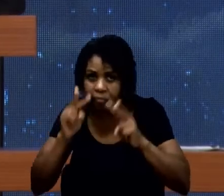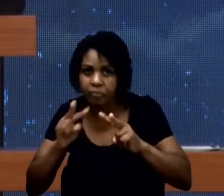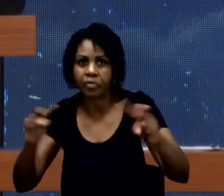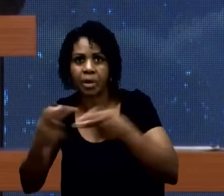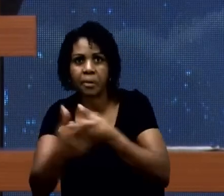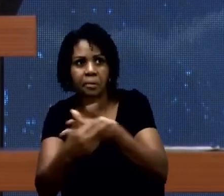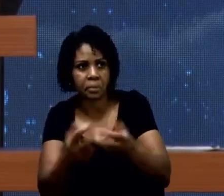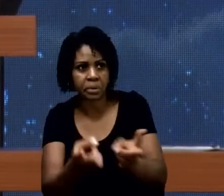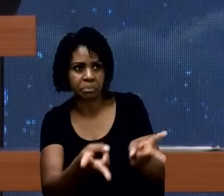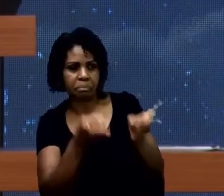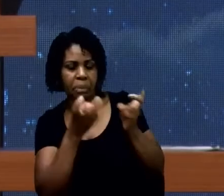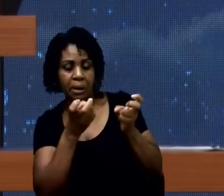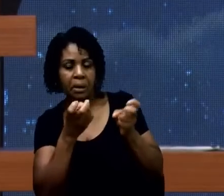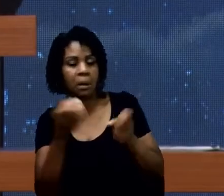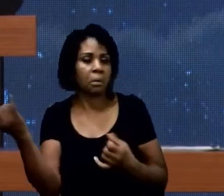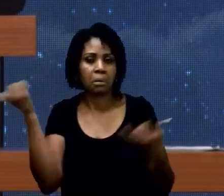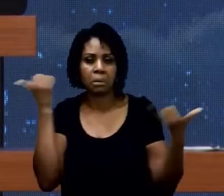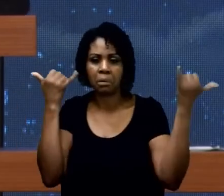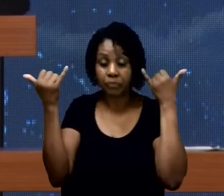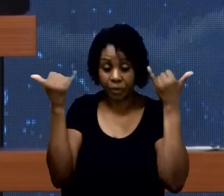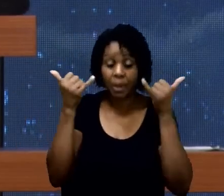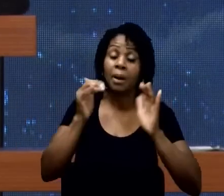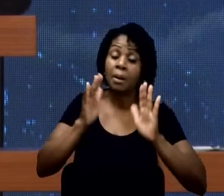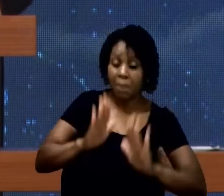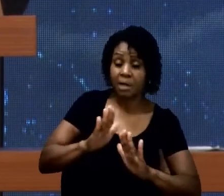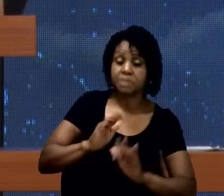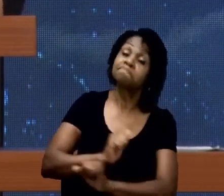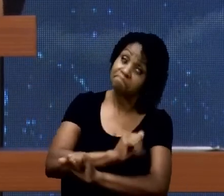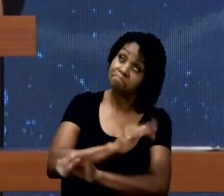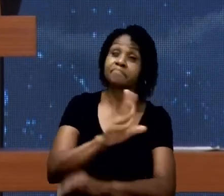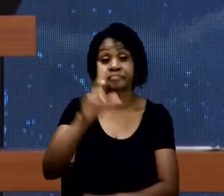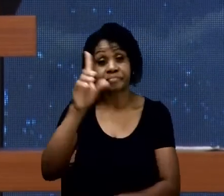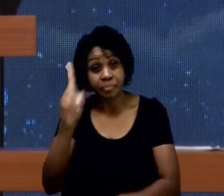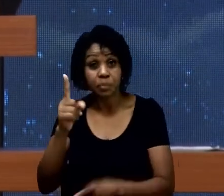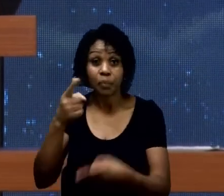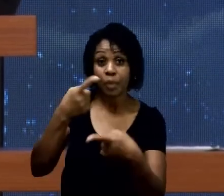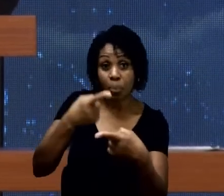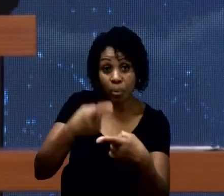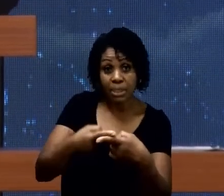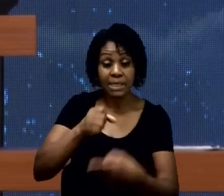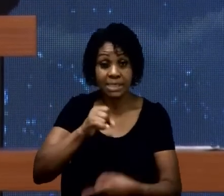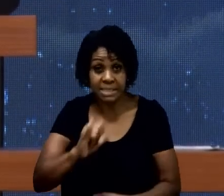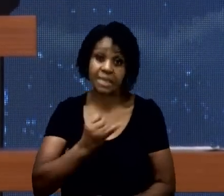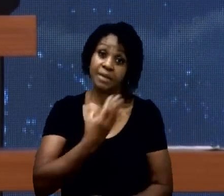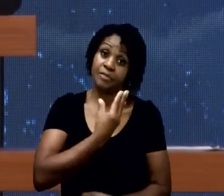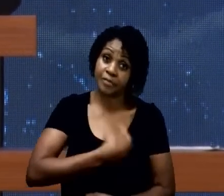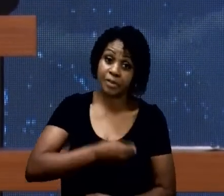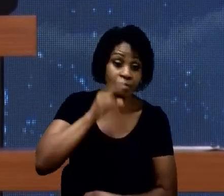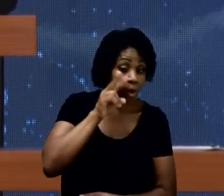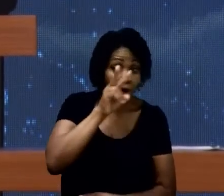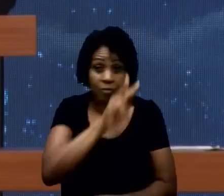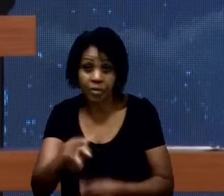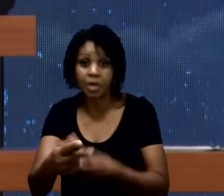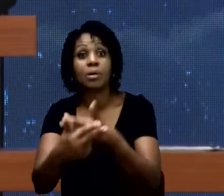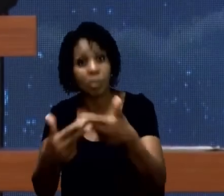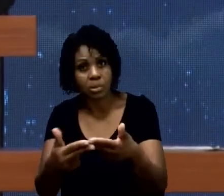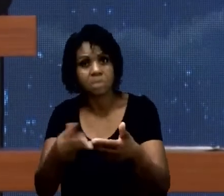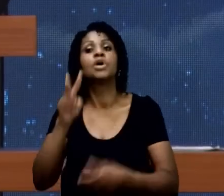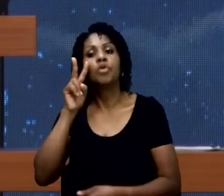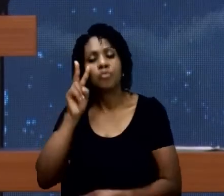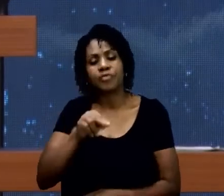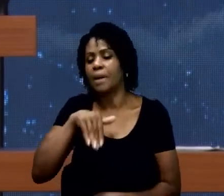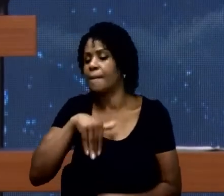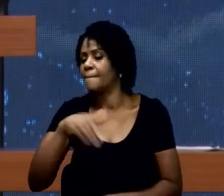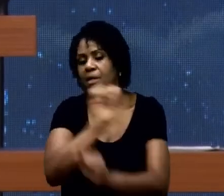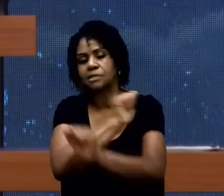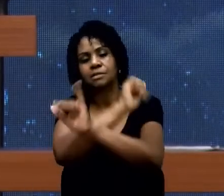coisas que eu estou ouvindo. Mas eu dou glória a Deus, porque se eu estou viva para ver isso, é porque eu vou ver muito mais